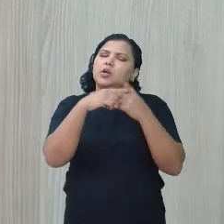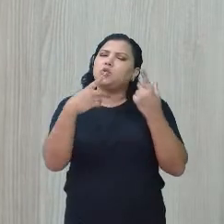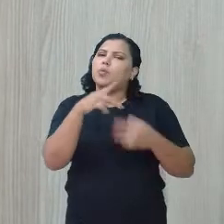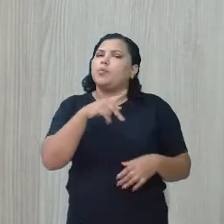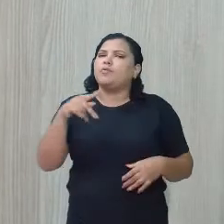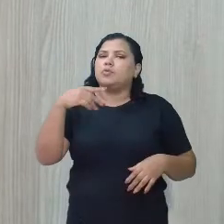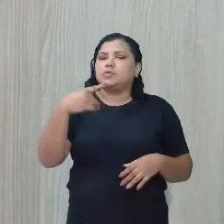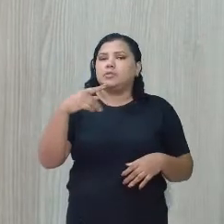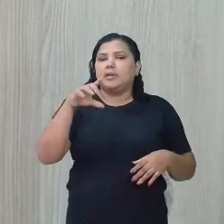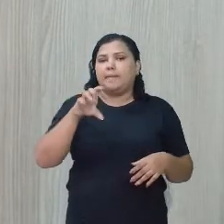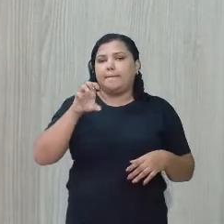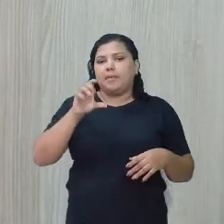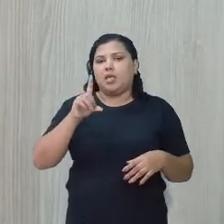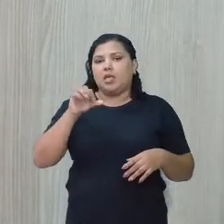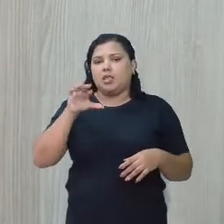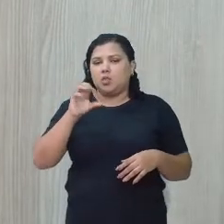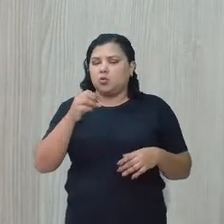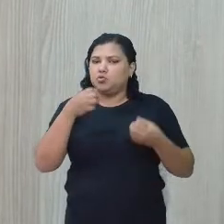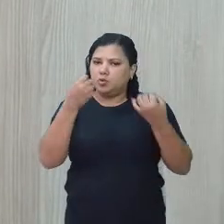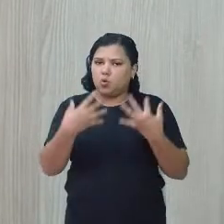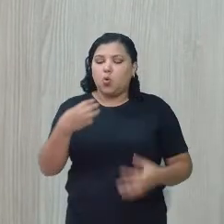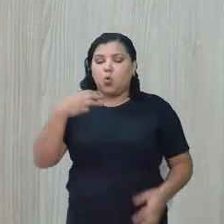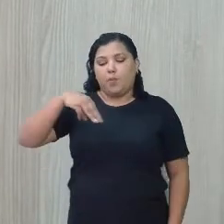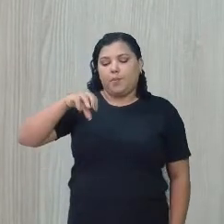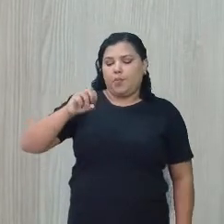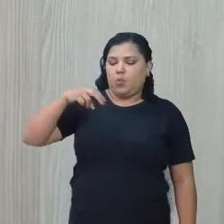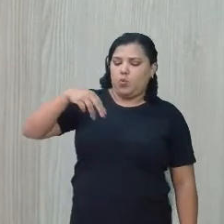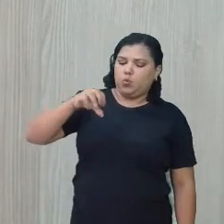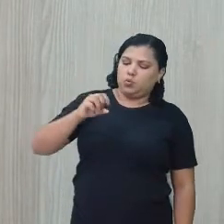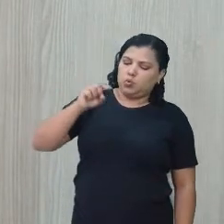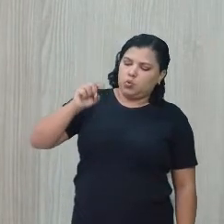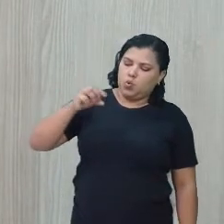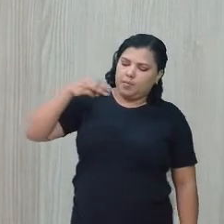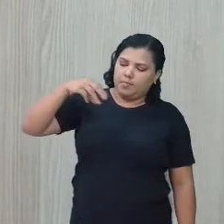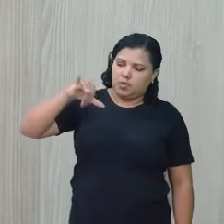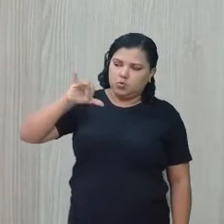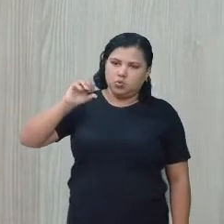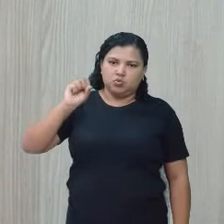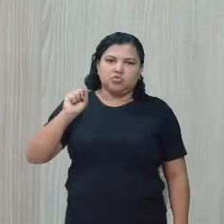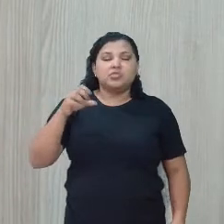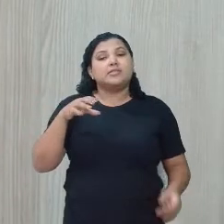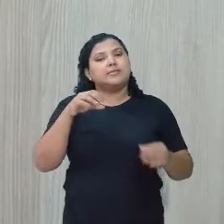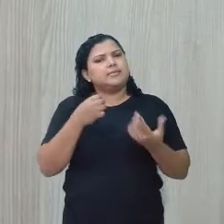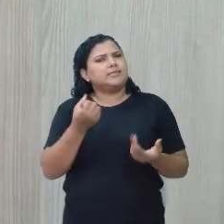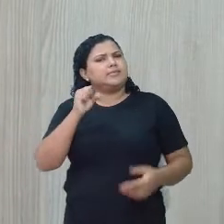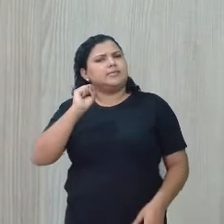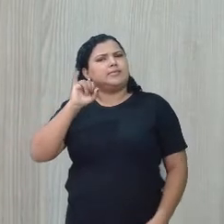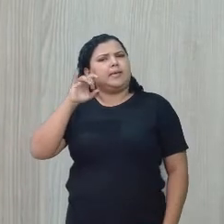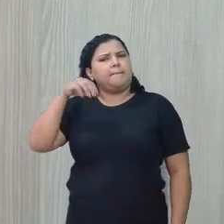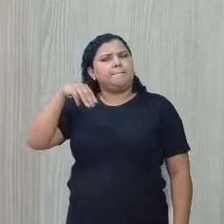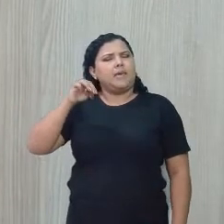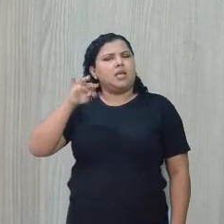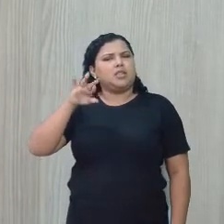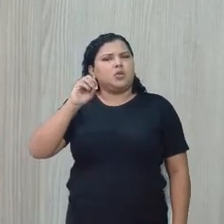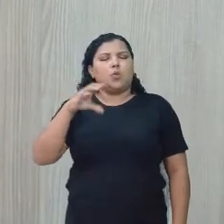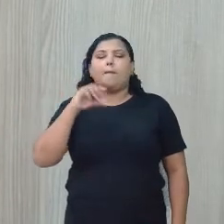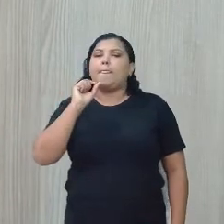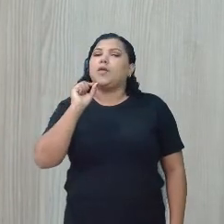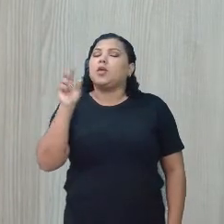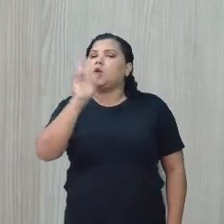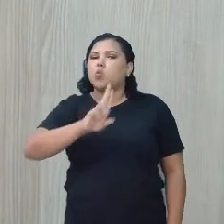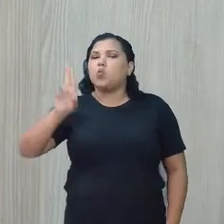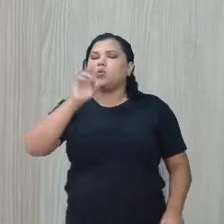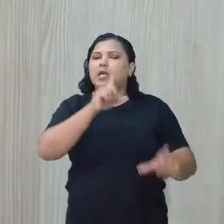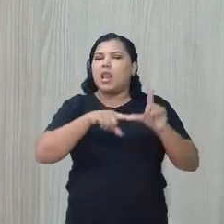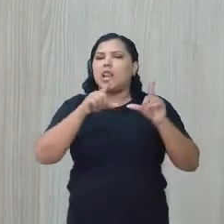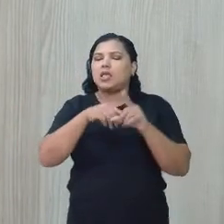Pedro colocou monômios que são simétricos, né? E aí, monômios é o pedacinho do termo que a gente tem ali, utilizando a letra e o número